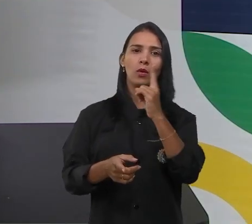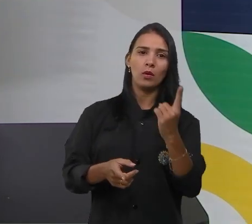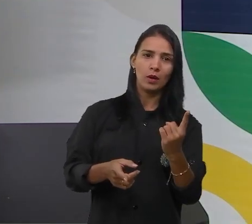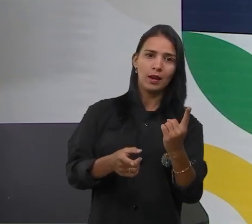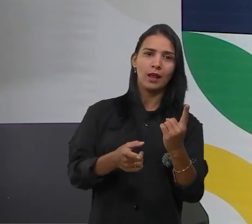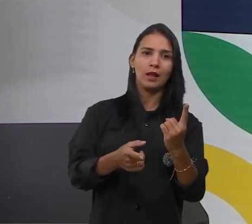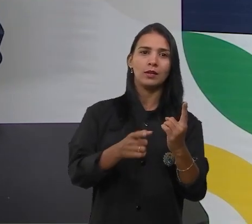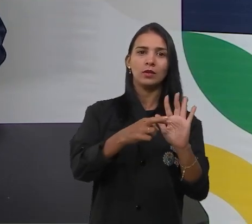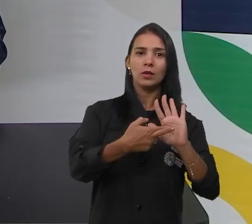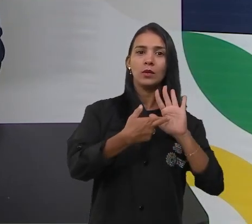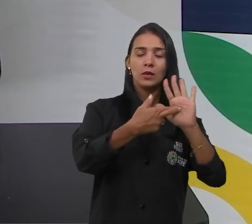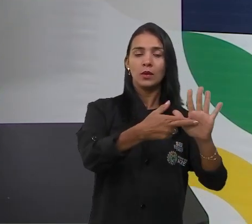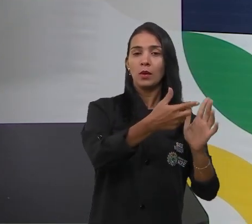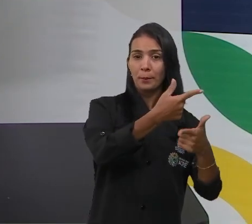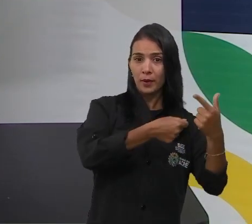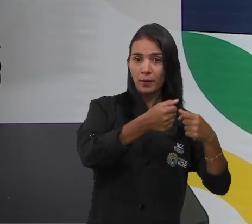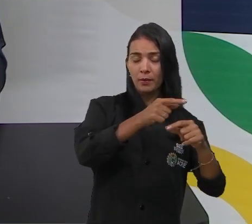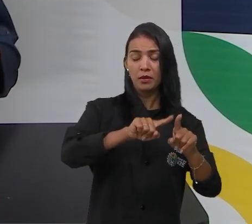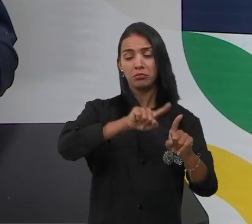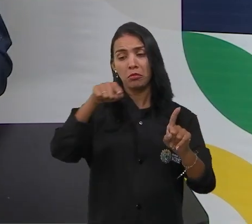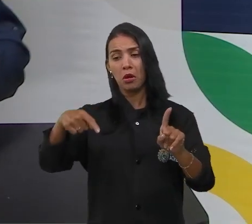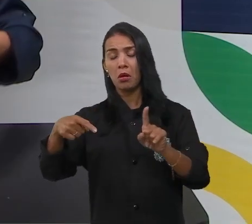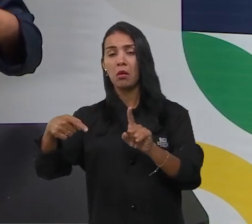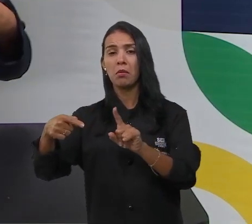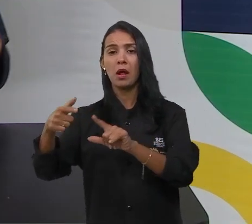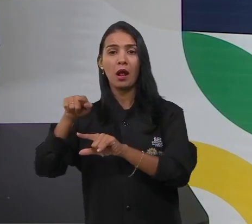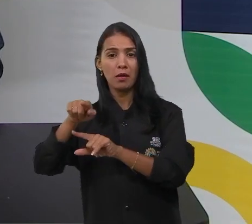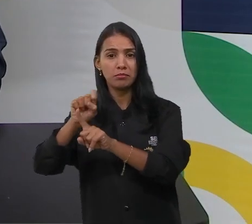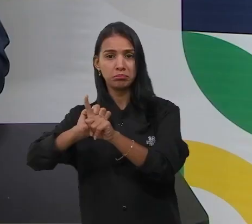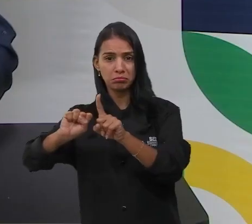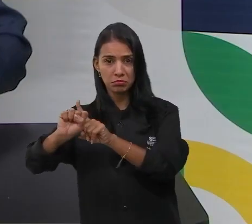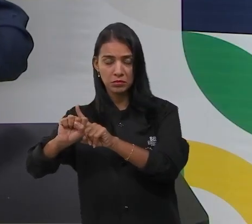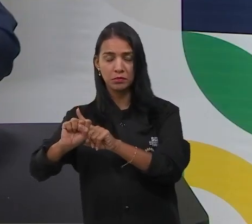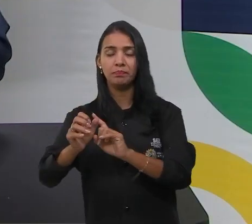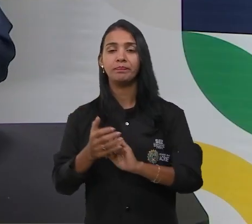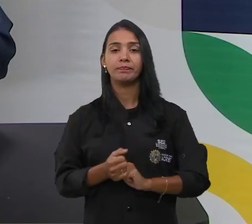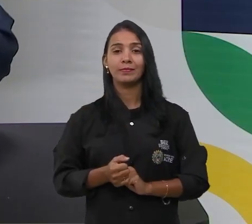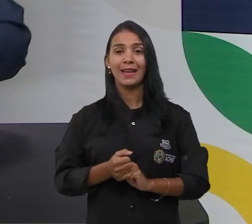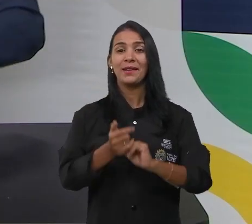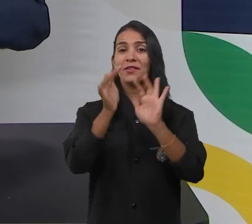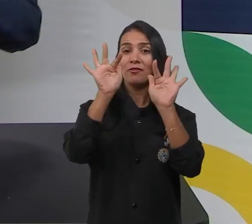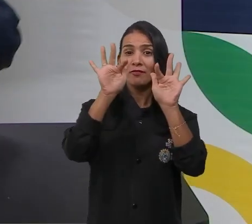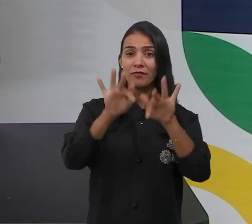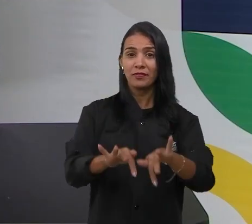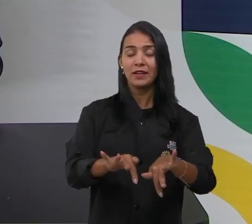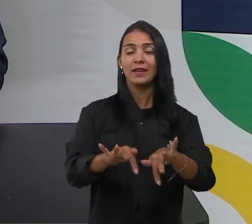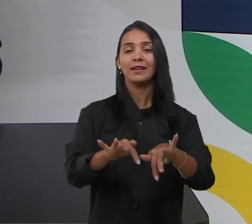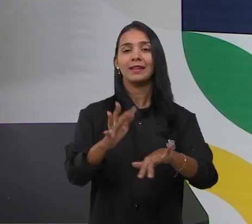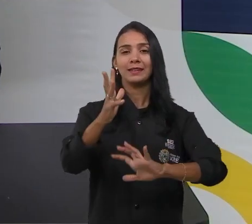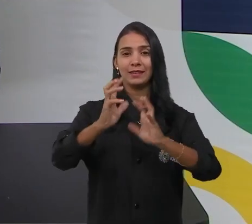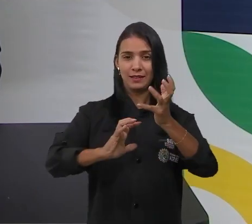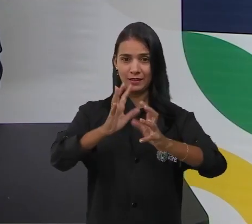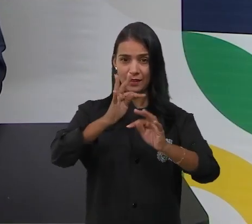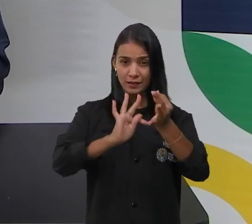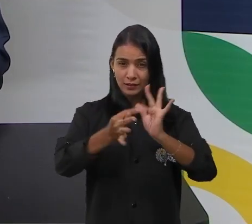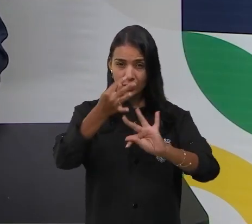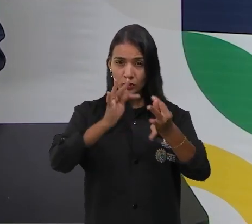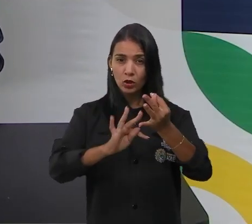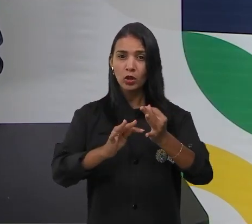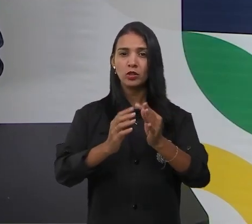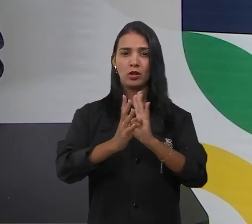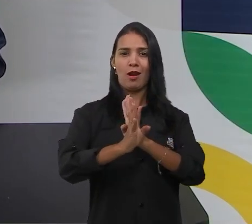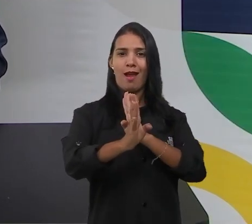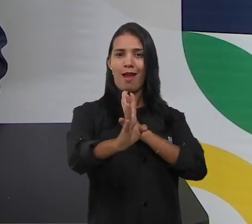lado representado pelo capitalismo. Com o fim da Guerra Fria, nós temos o fim do Muro de Berlim, que